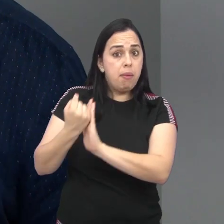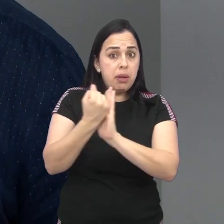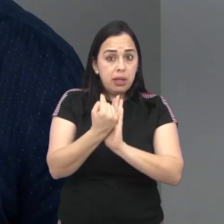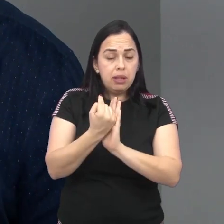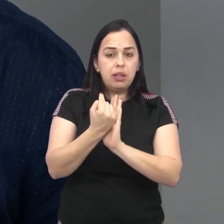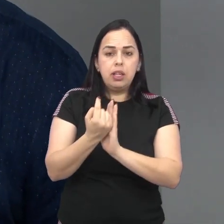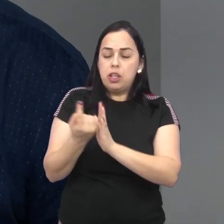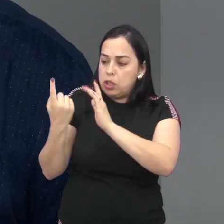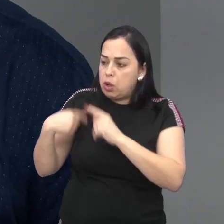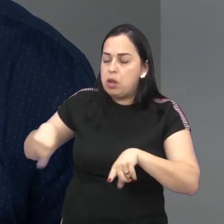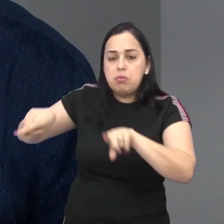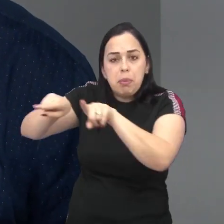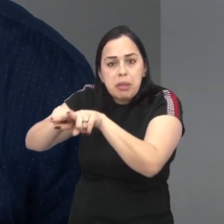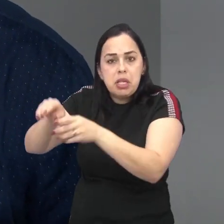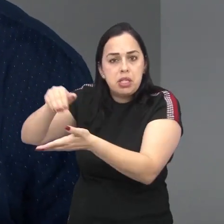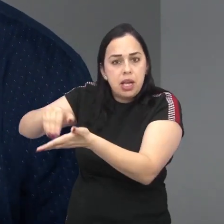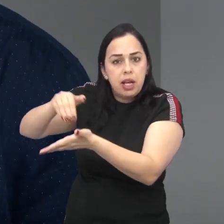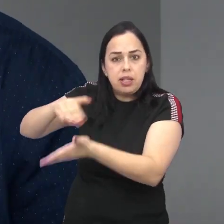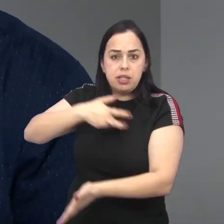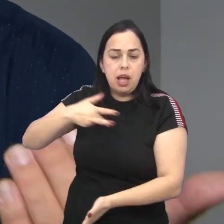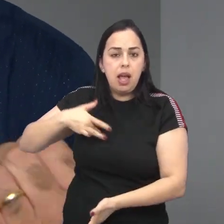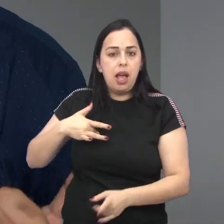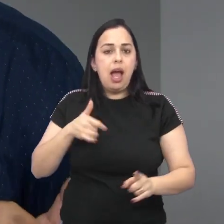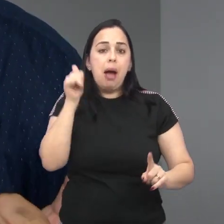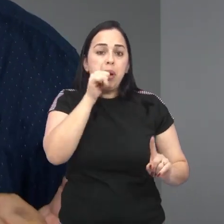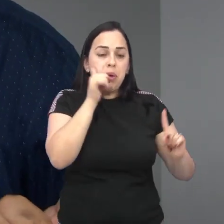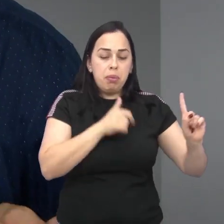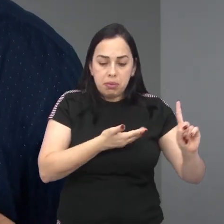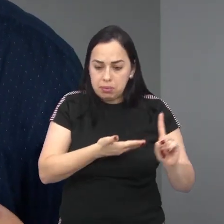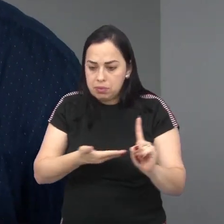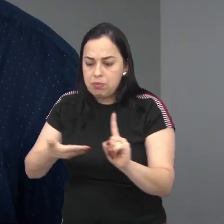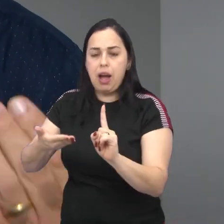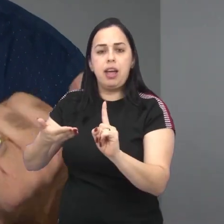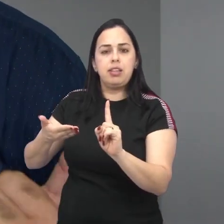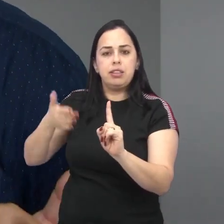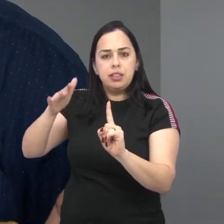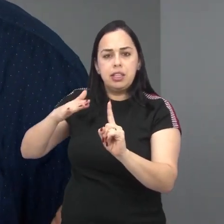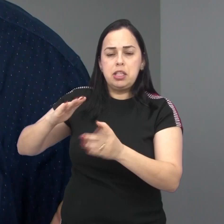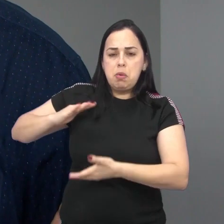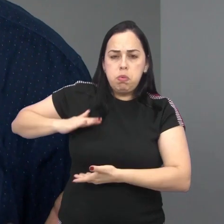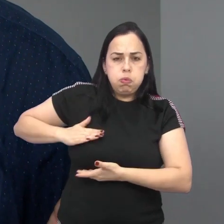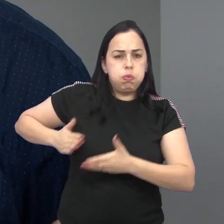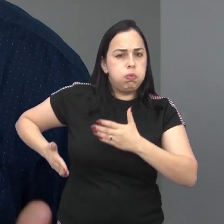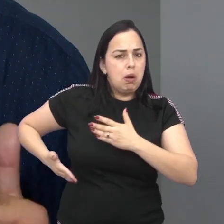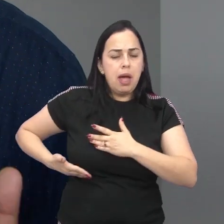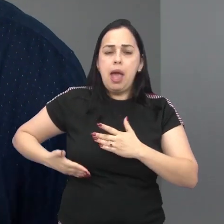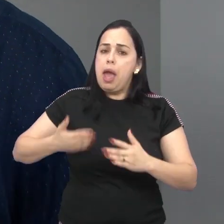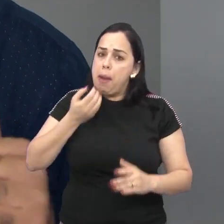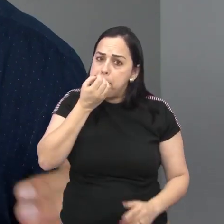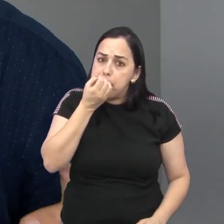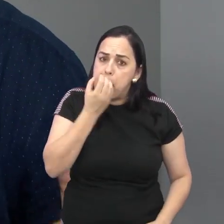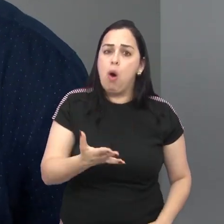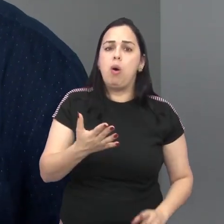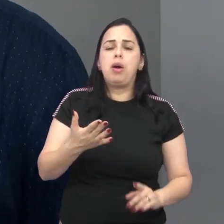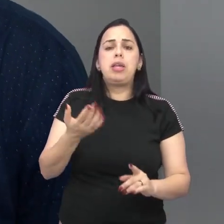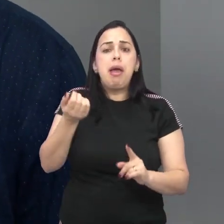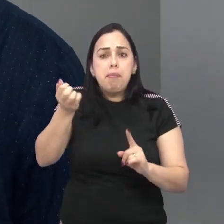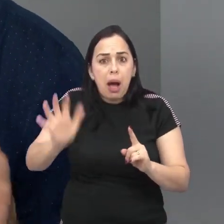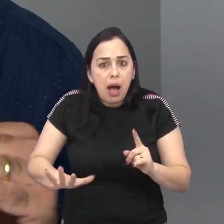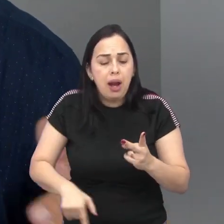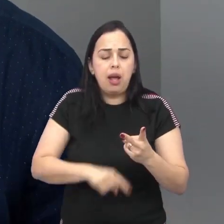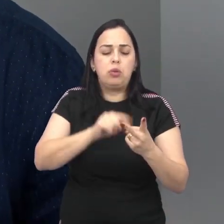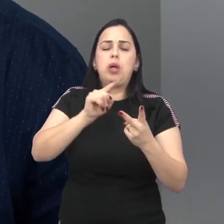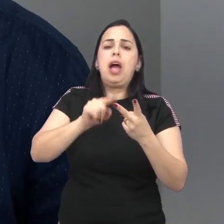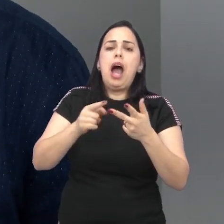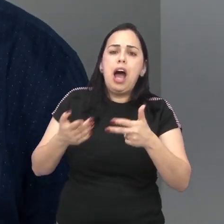ela para fazer esse trabalho de conscientização, que a mulher ela possa fazer o seu trabalho preventivo. A prevenção é o melhor caminho, é o